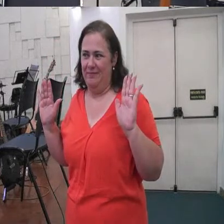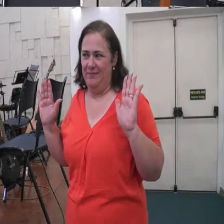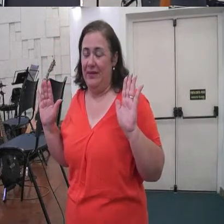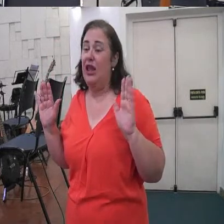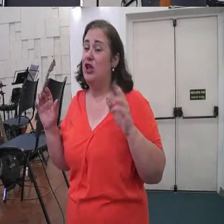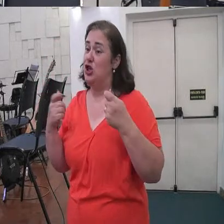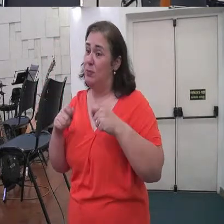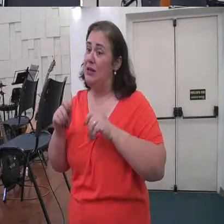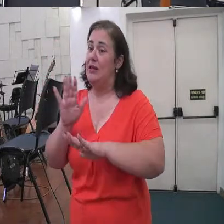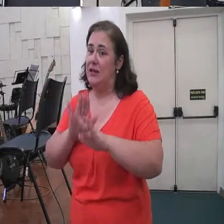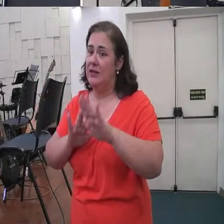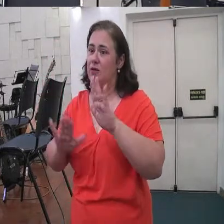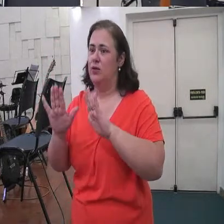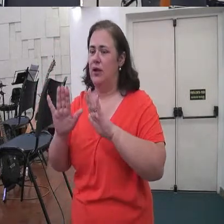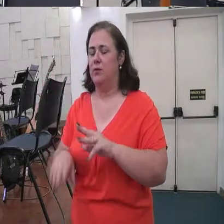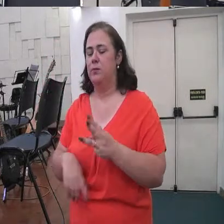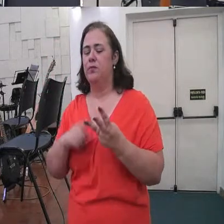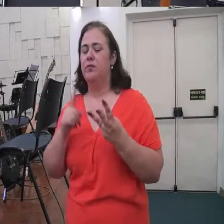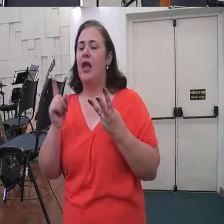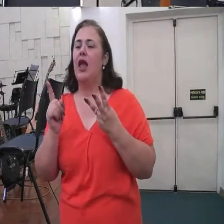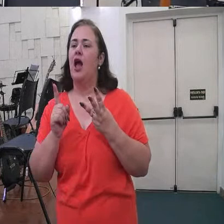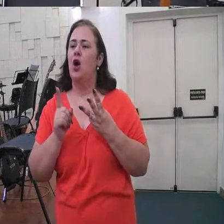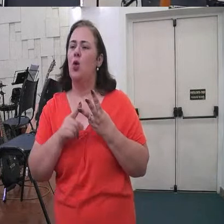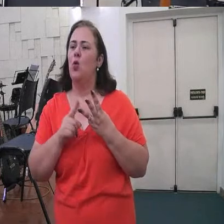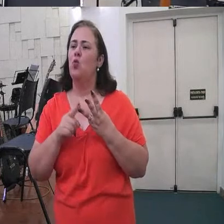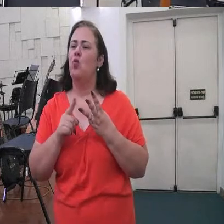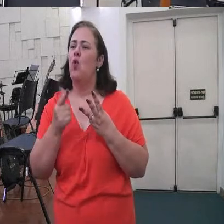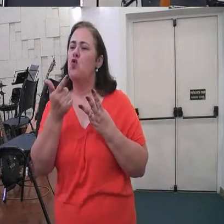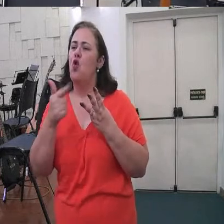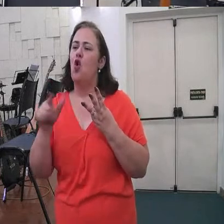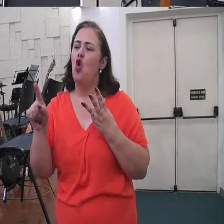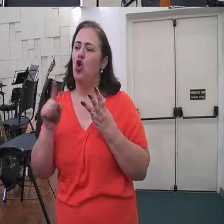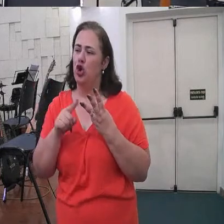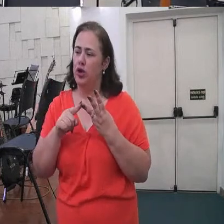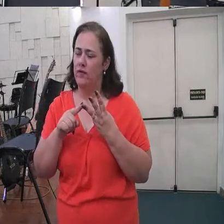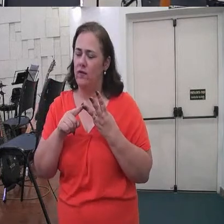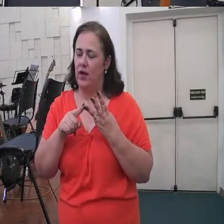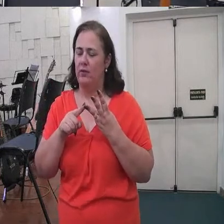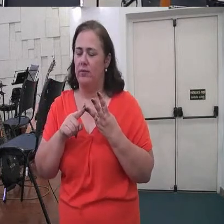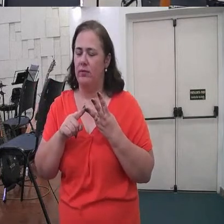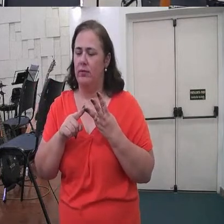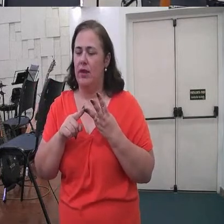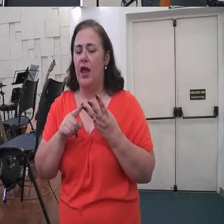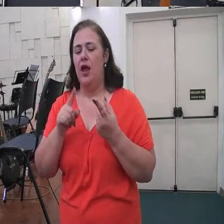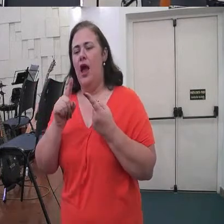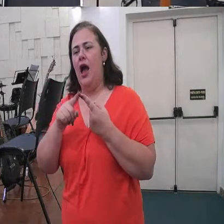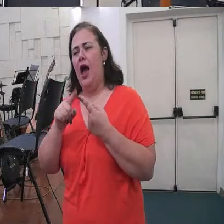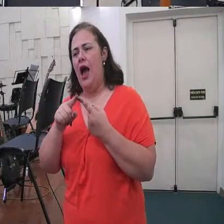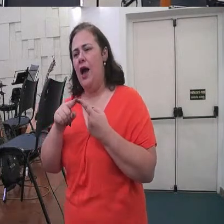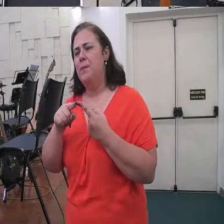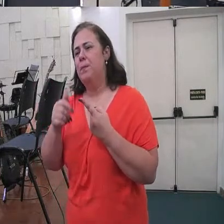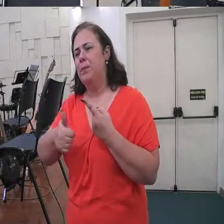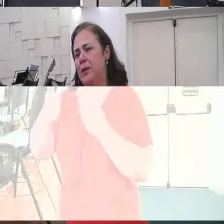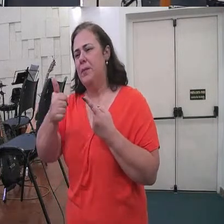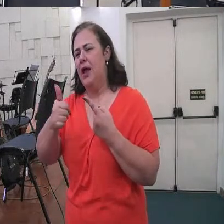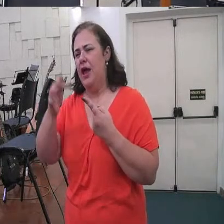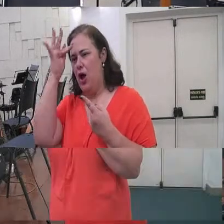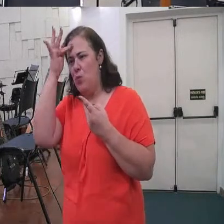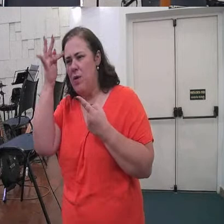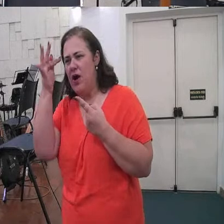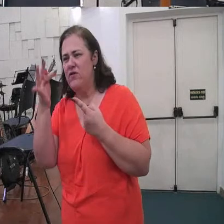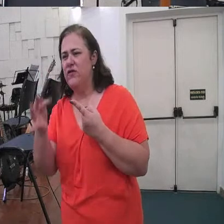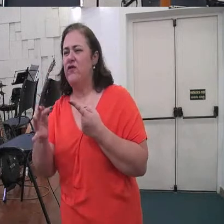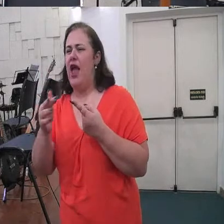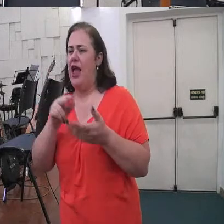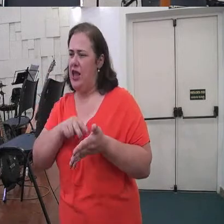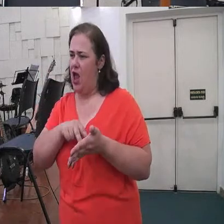Mas existe um outro tipo de fé e eu caminho para o final. Nós falamos da fé resiliente, nós falamos da fé submissa, mas existe